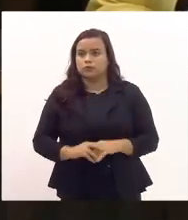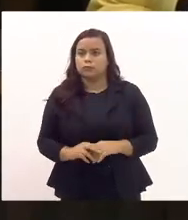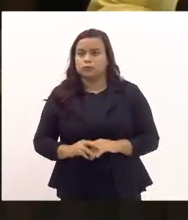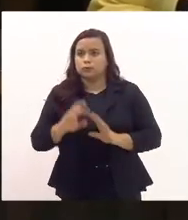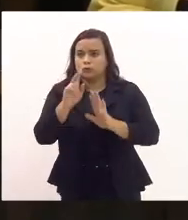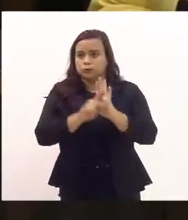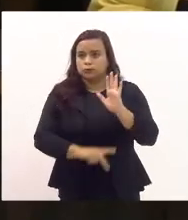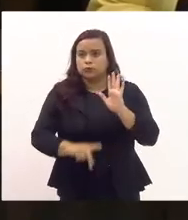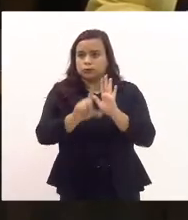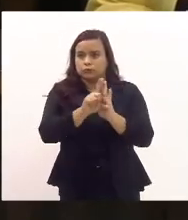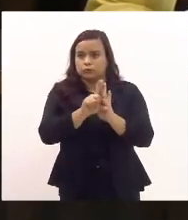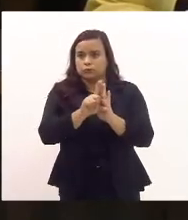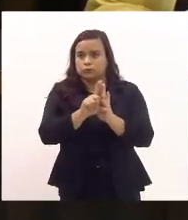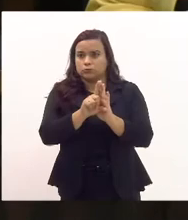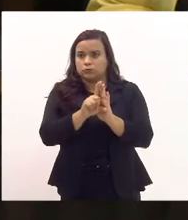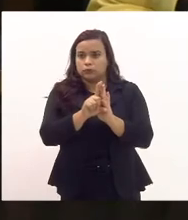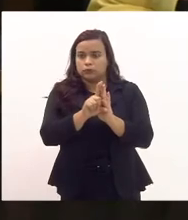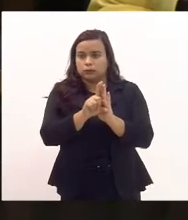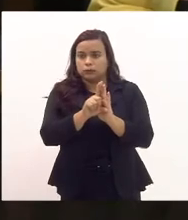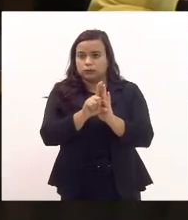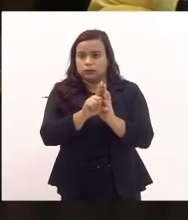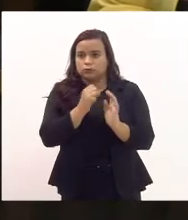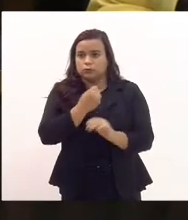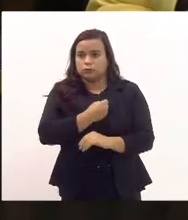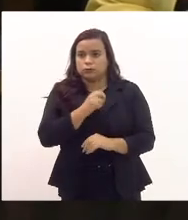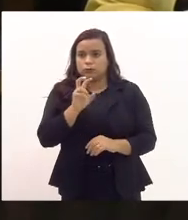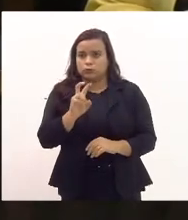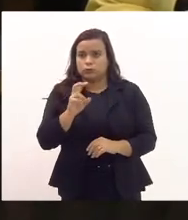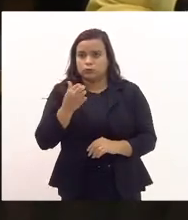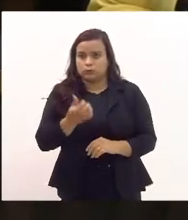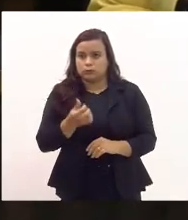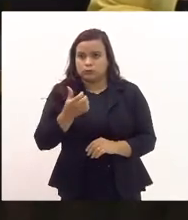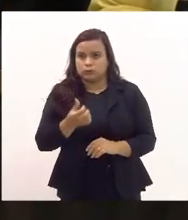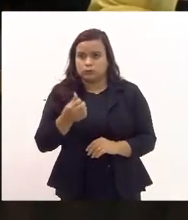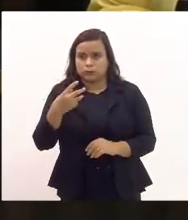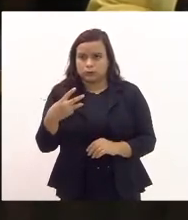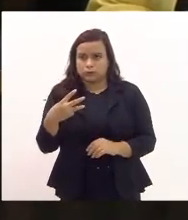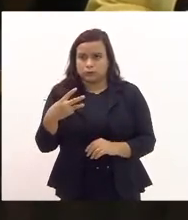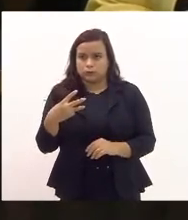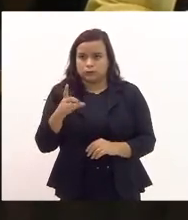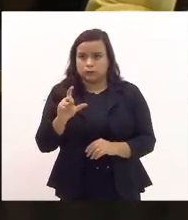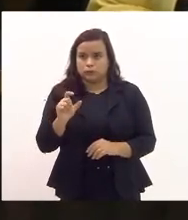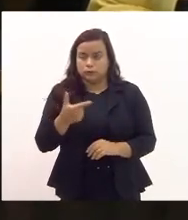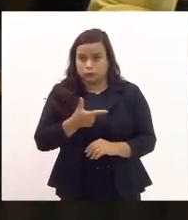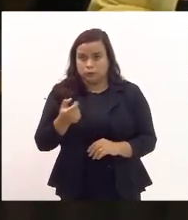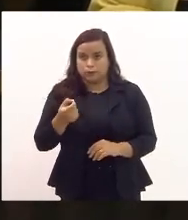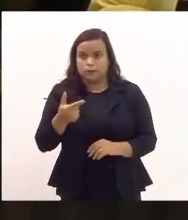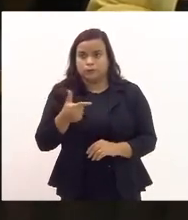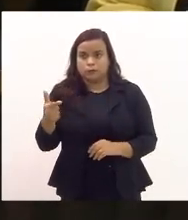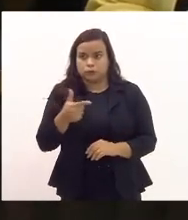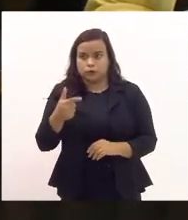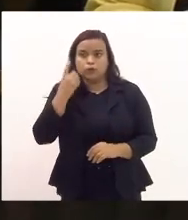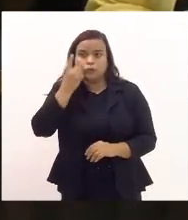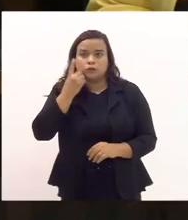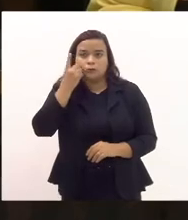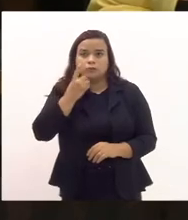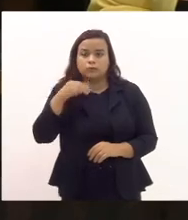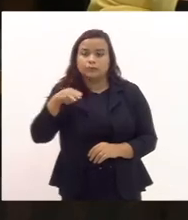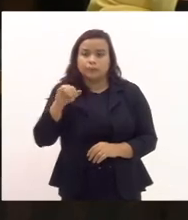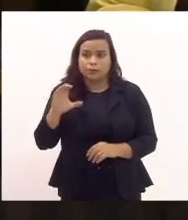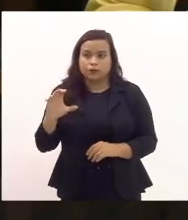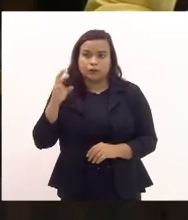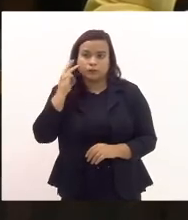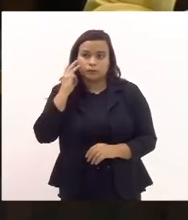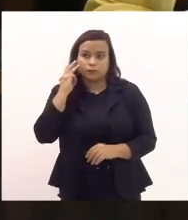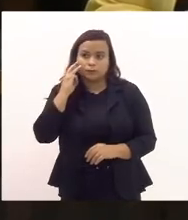o projeto de lei nº 5 66322 deputado Carlos minc seus que aprova